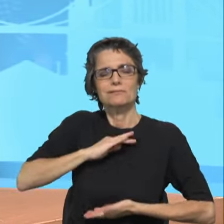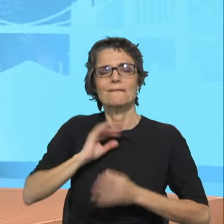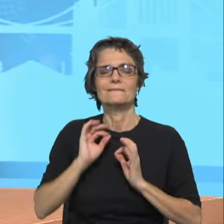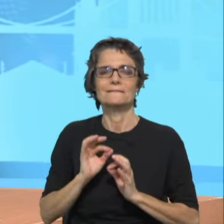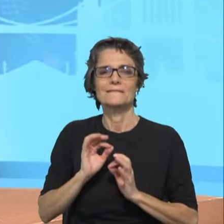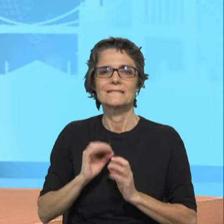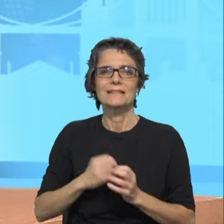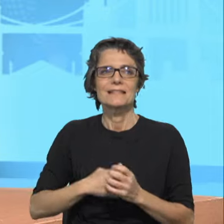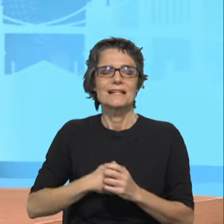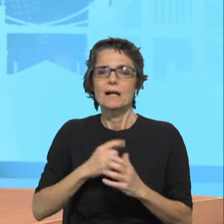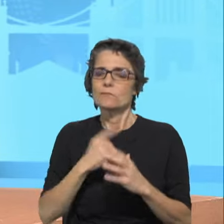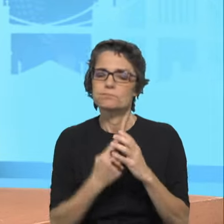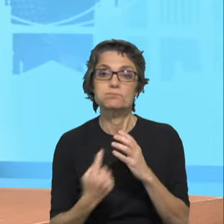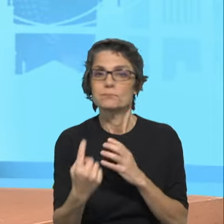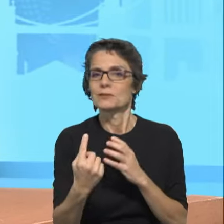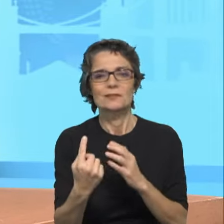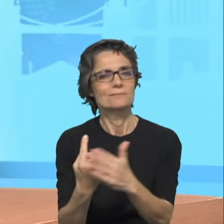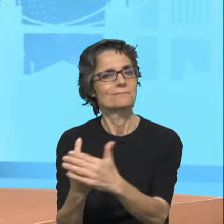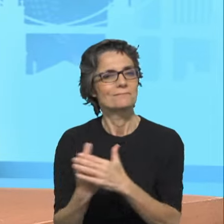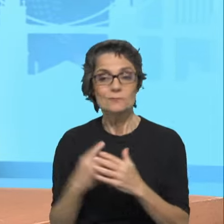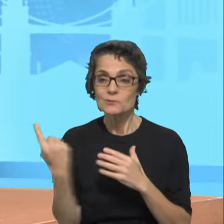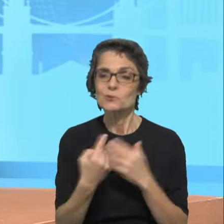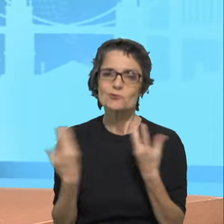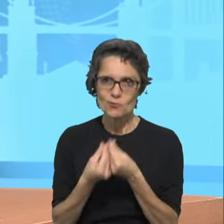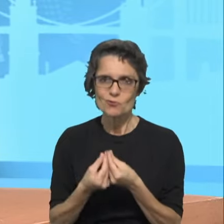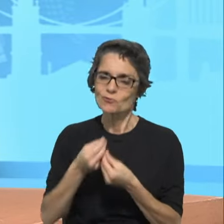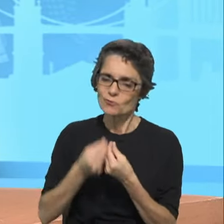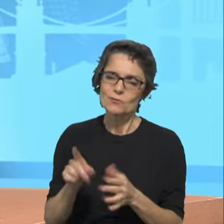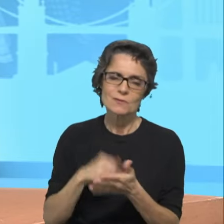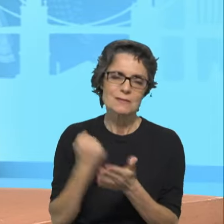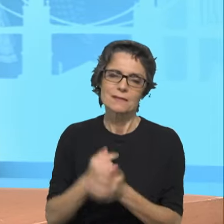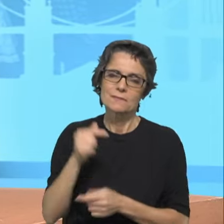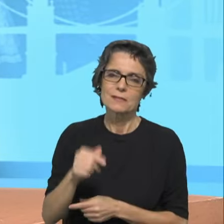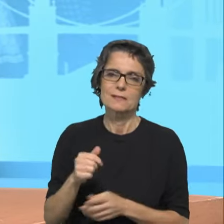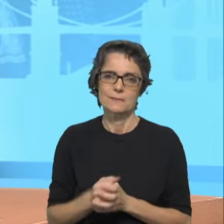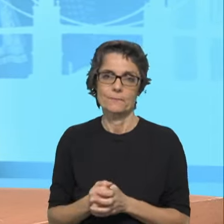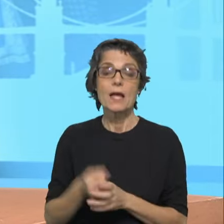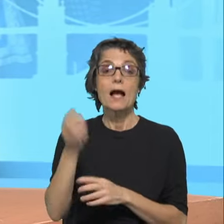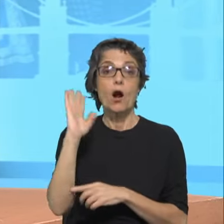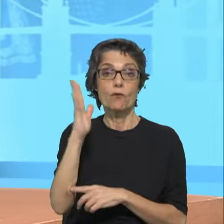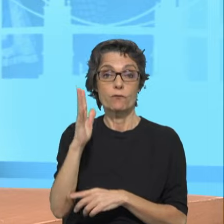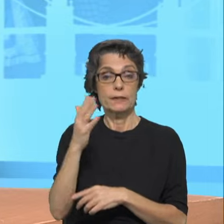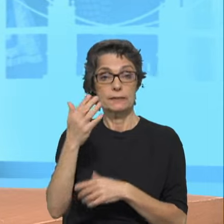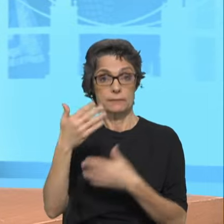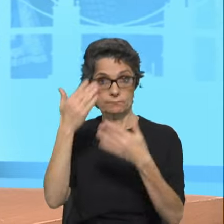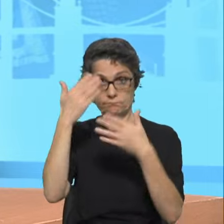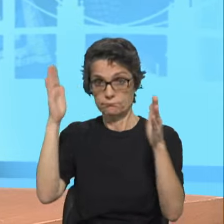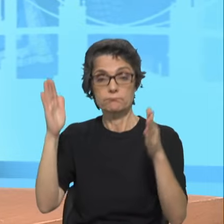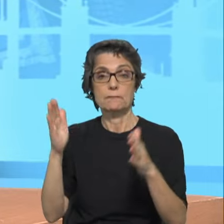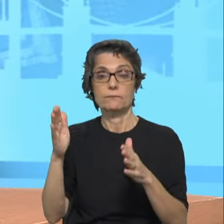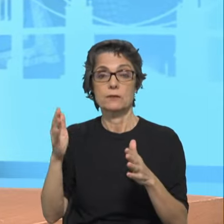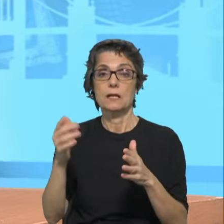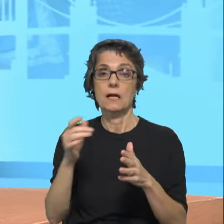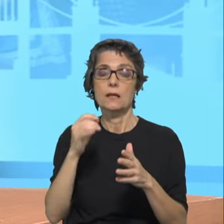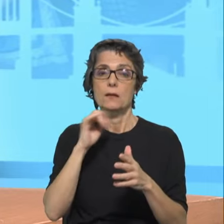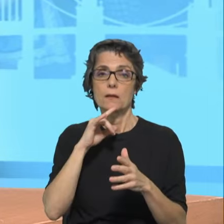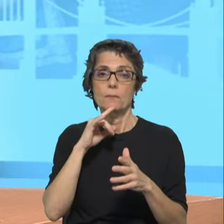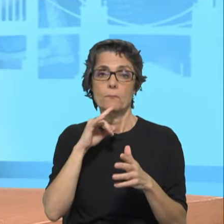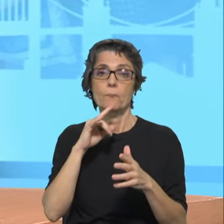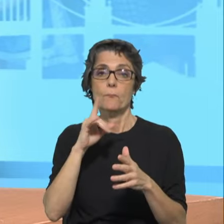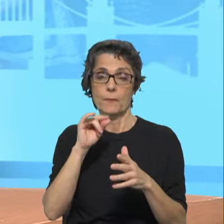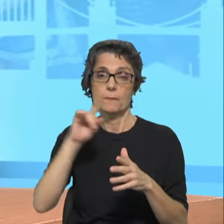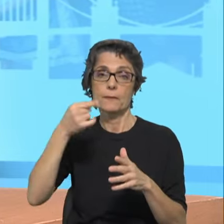acho que esta presença, e por isso as conferências são abertas, estarão depois também disponíveis no nosso canal de YouTube, do